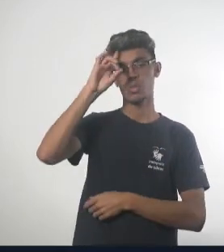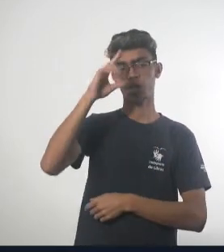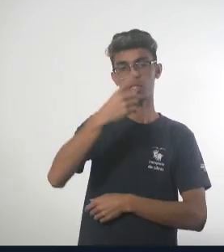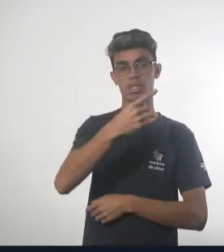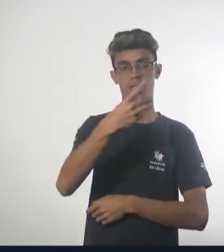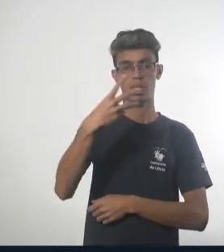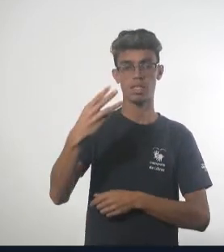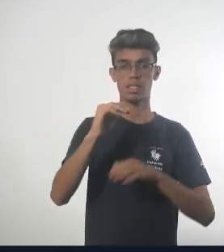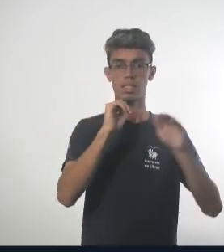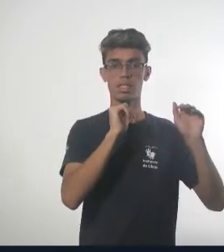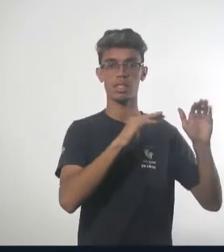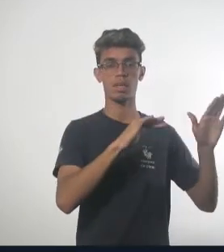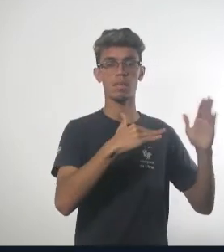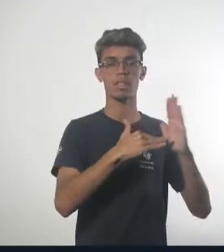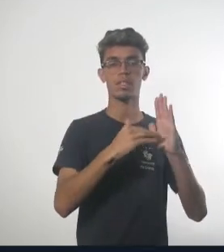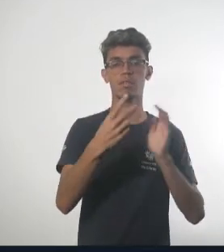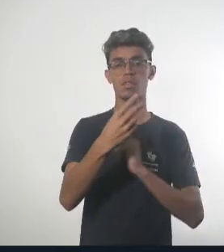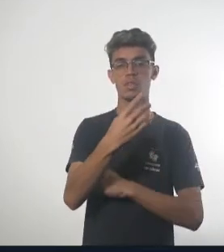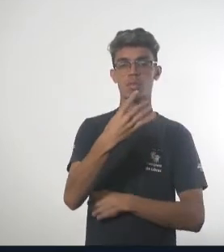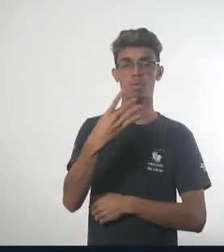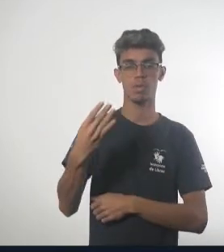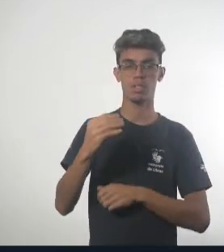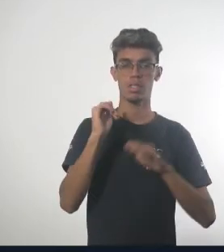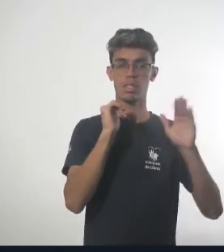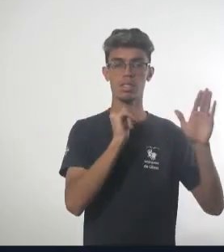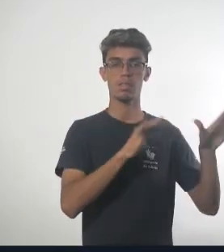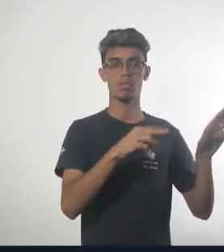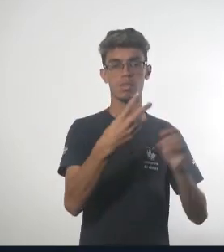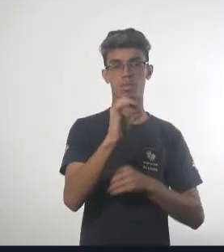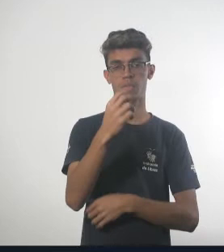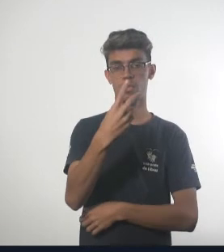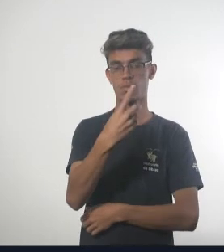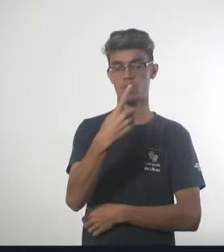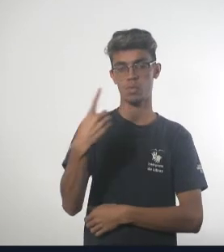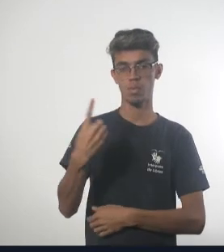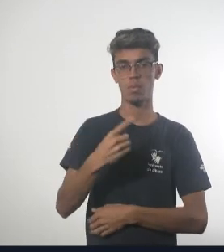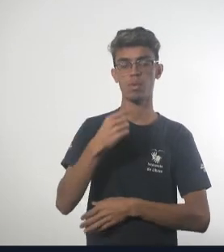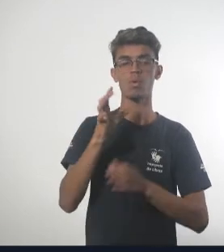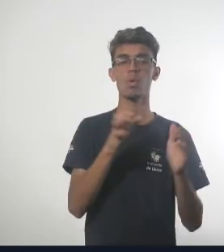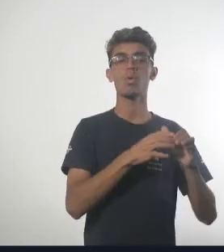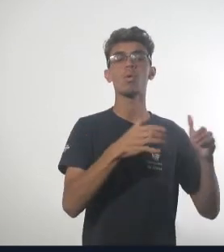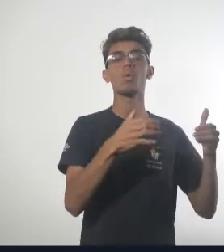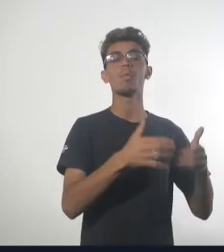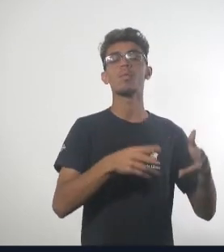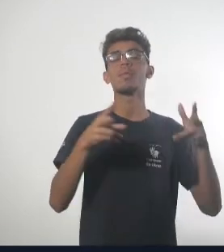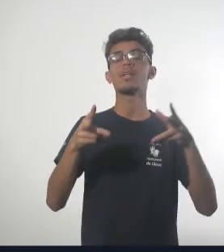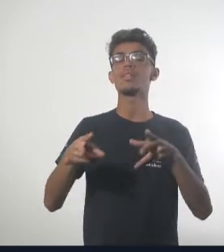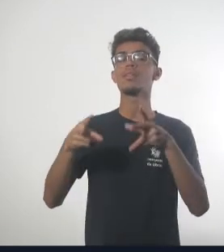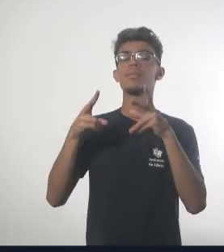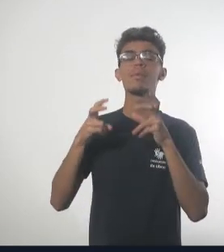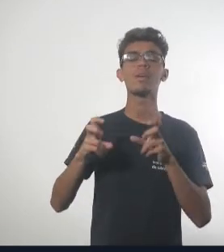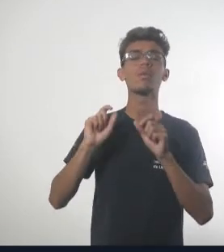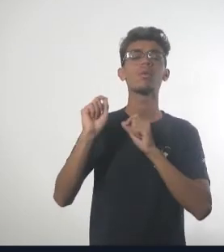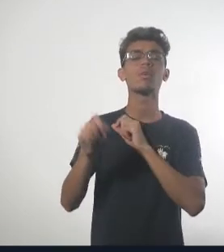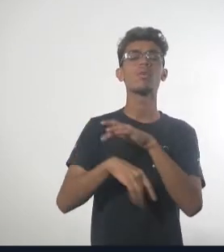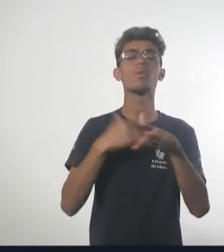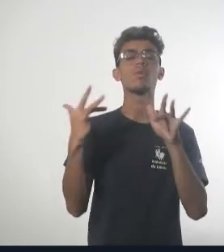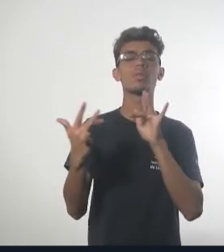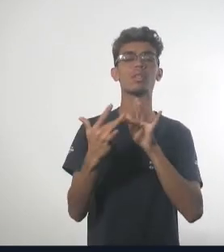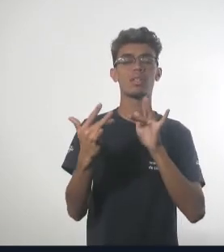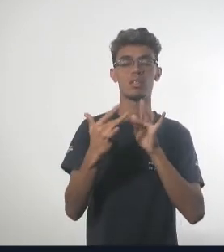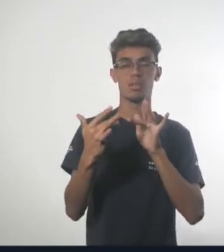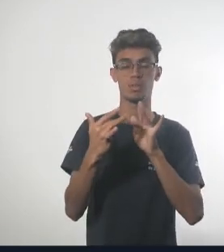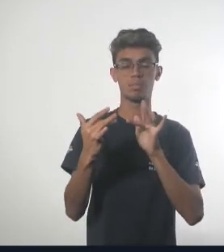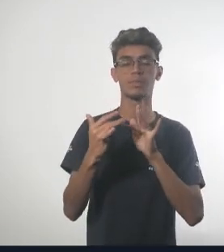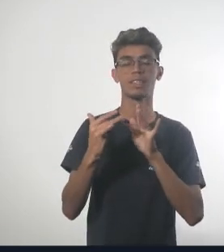de 2021. As equipes, então, identificaram os contatos dos casos que foram confirmados e